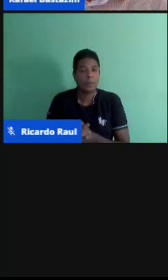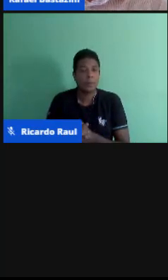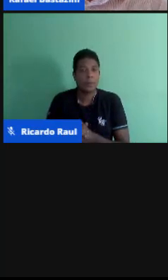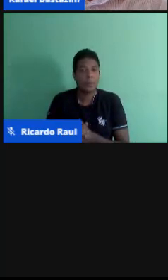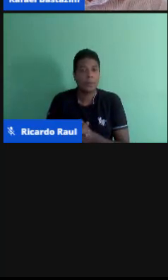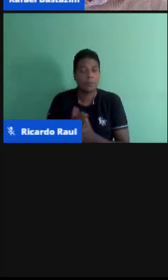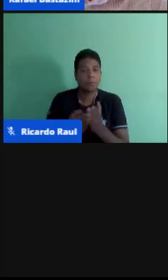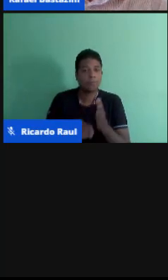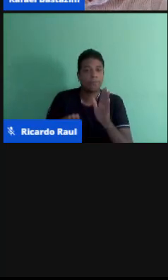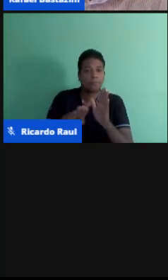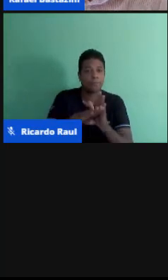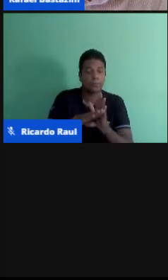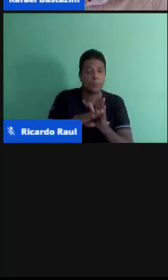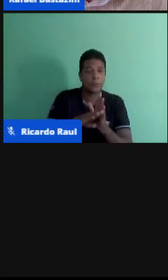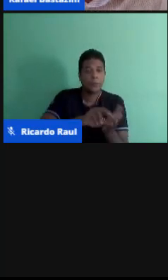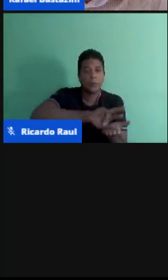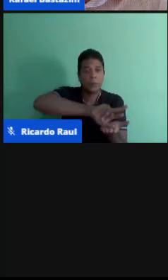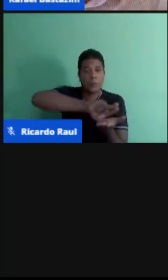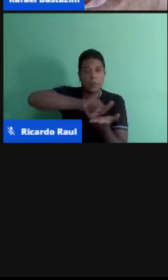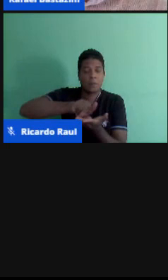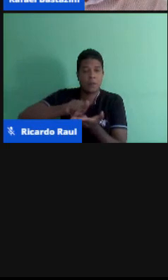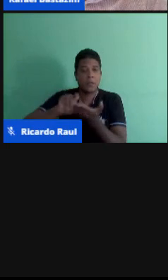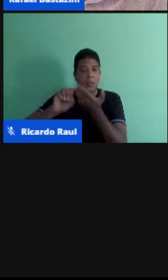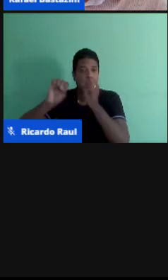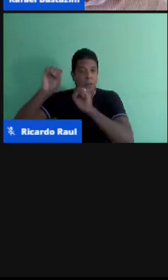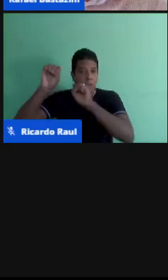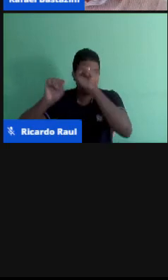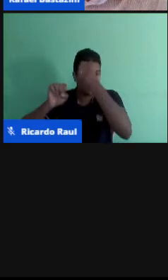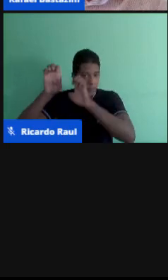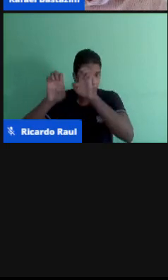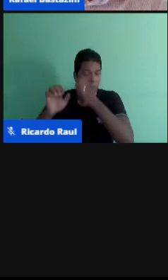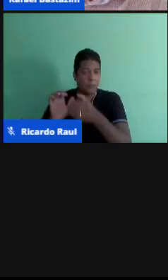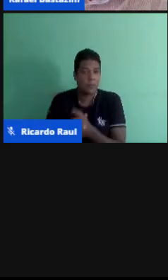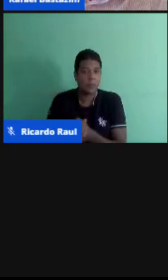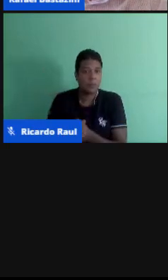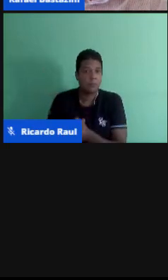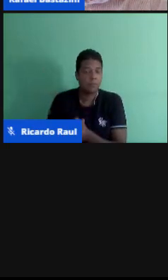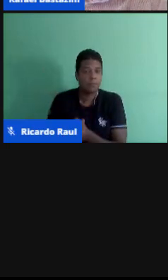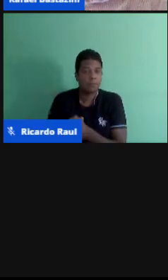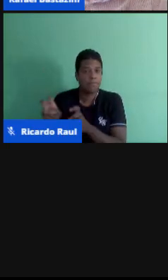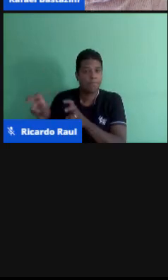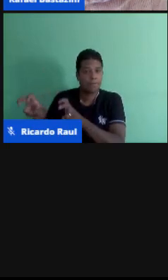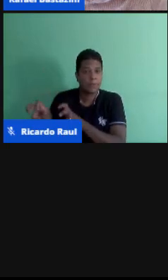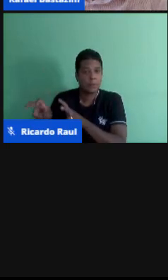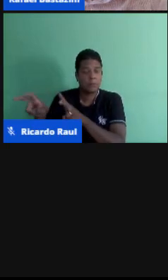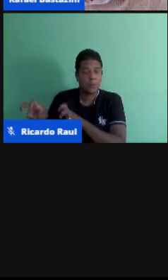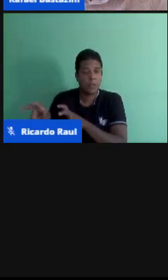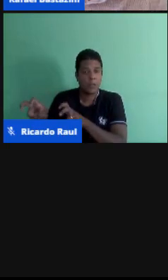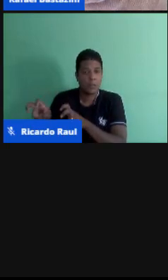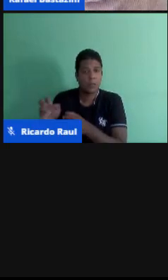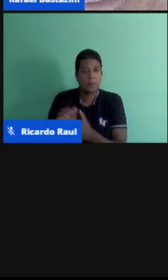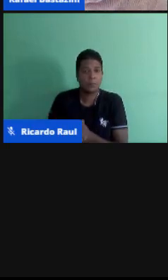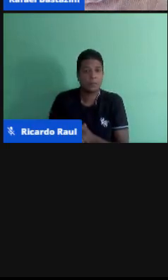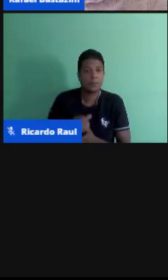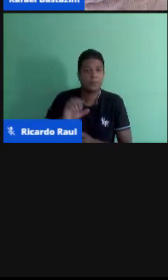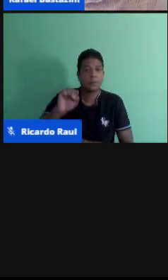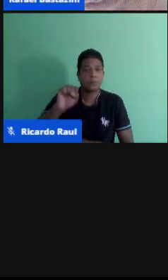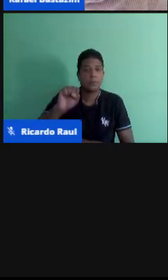chegada de várias empresas nessa região, para explorar, sobretudo, a produção de